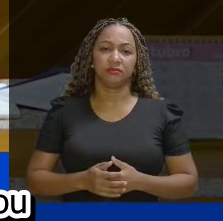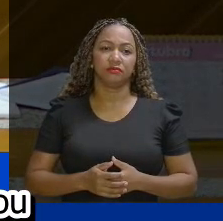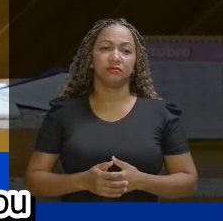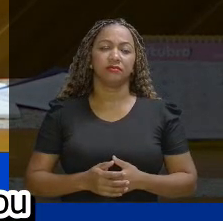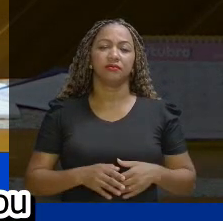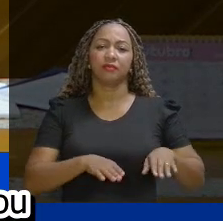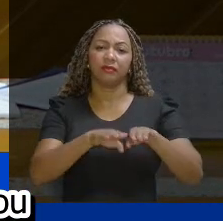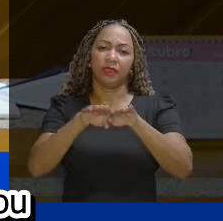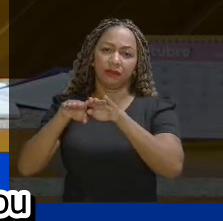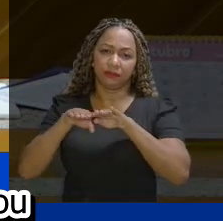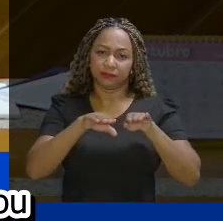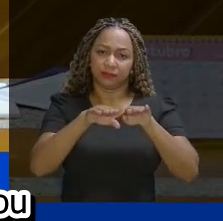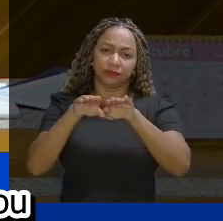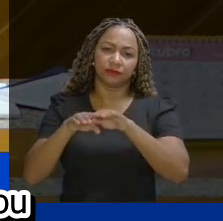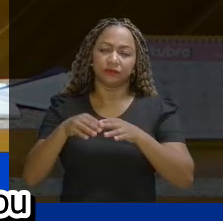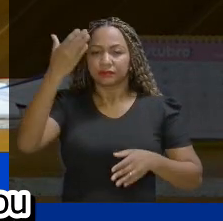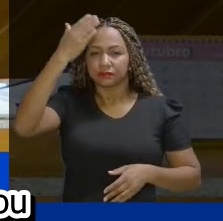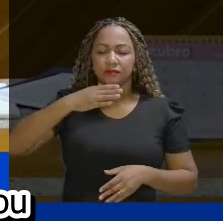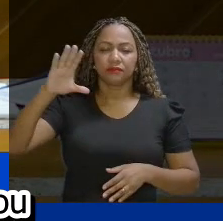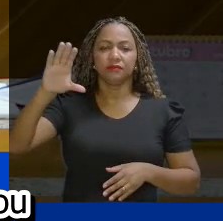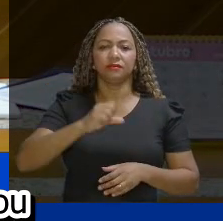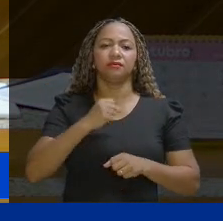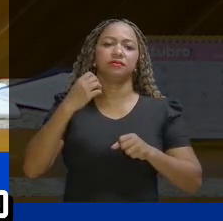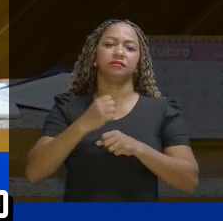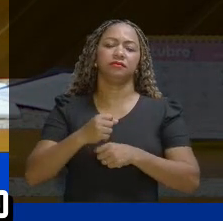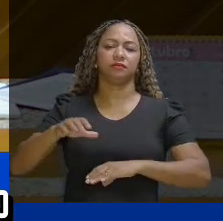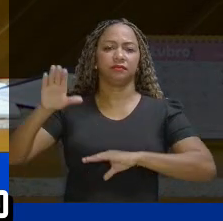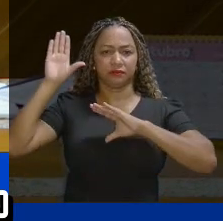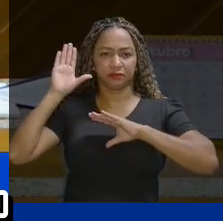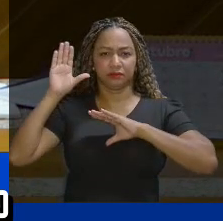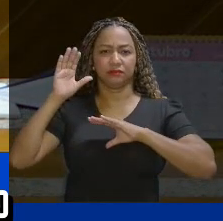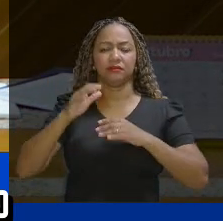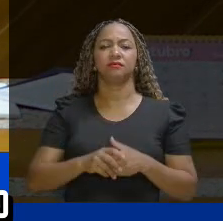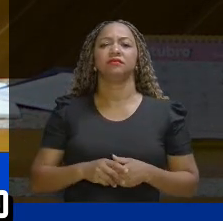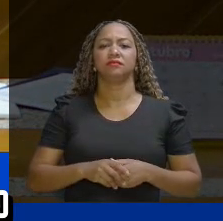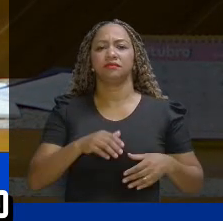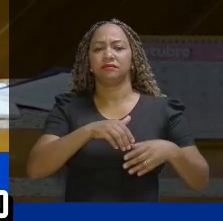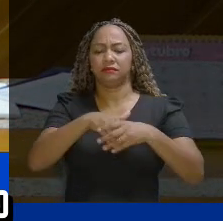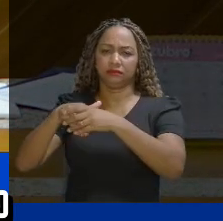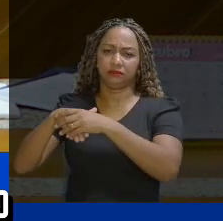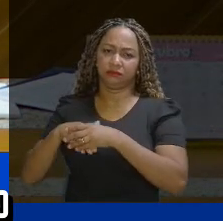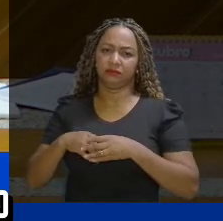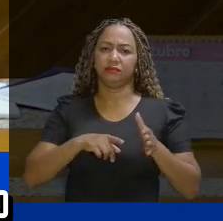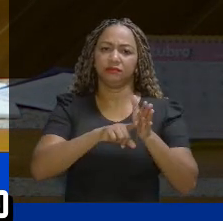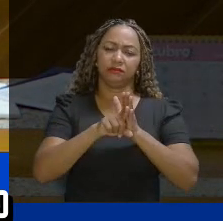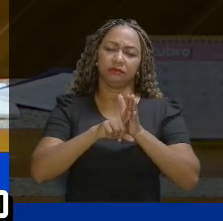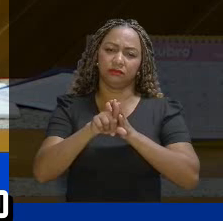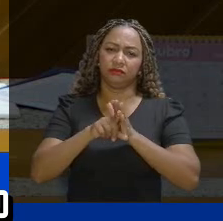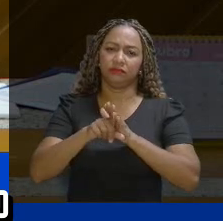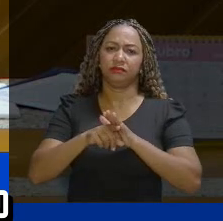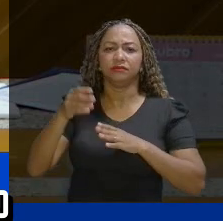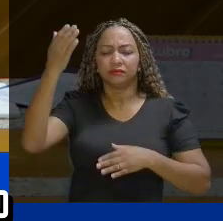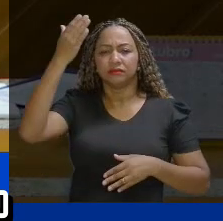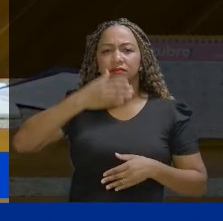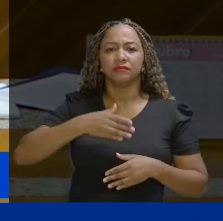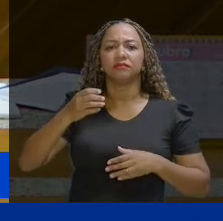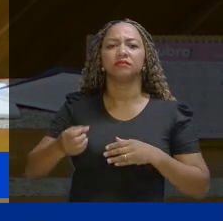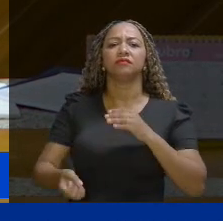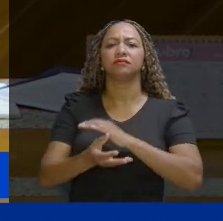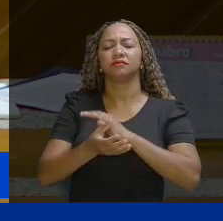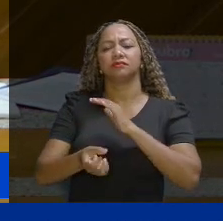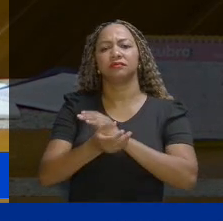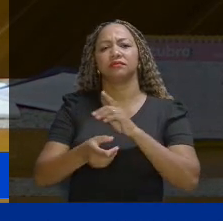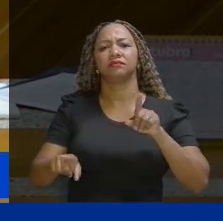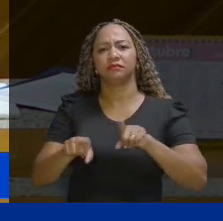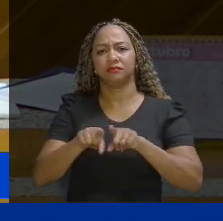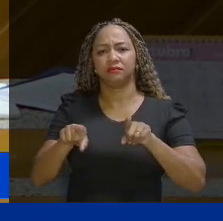o padrão da prestação de contas das candidatas. Mencionou que o acordo embargado analisou os elementos comprobatórios da fraude, inclusive